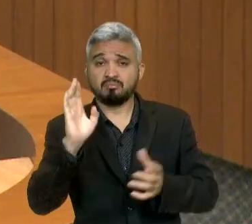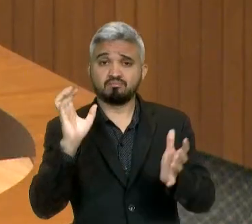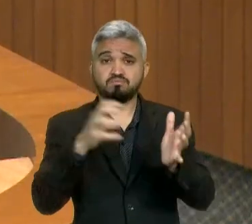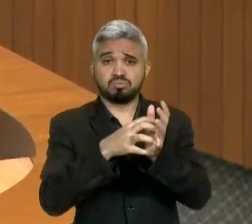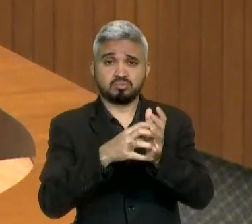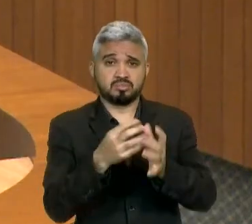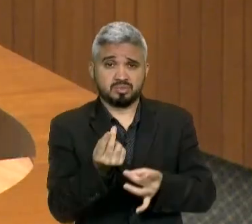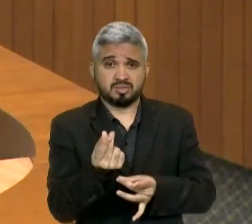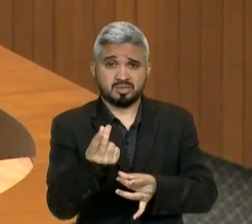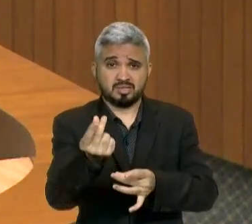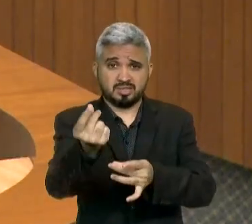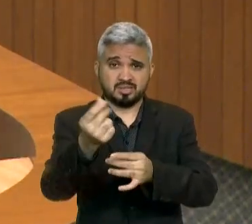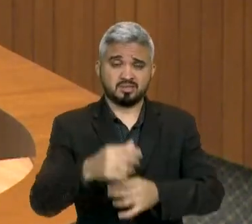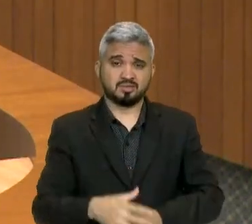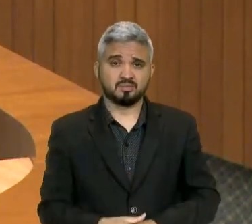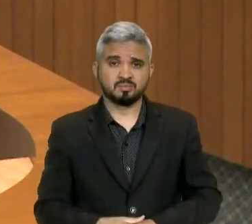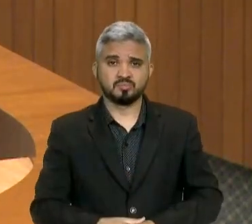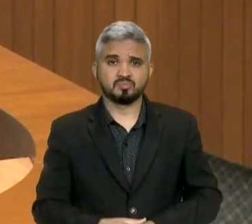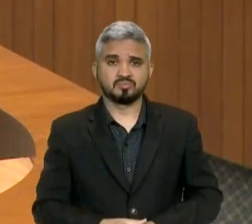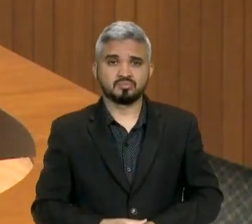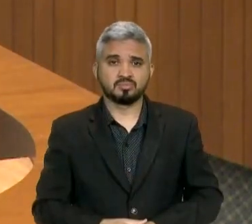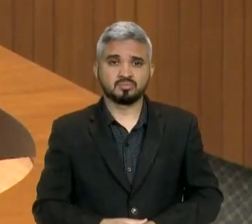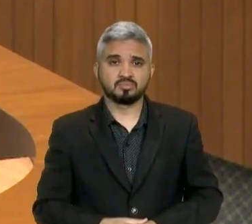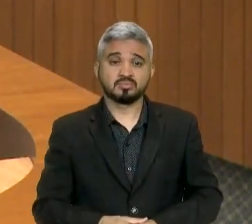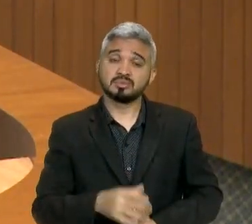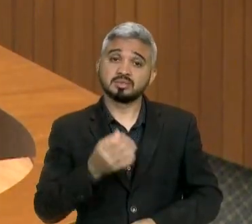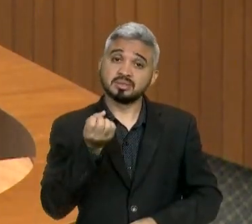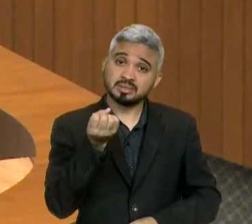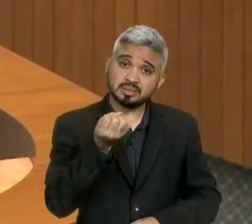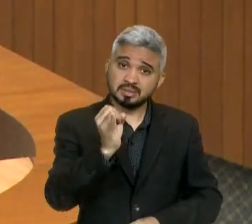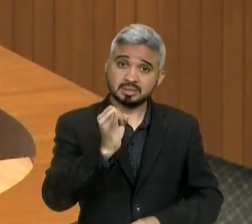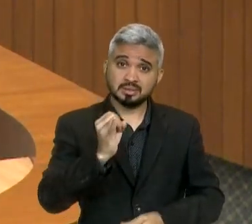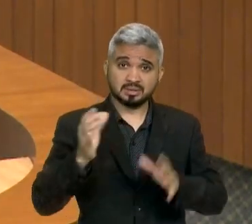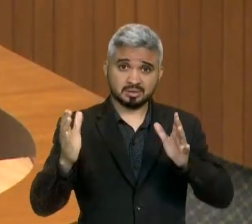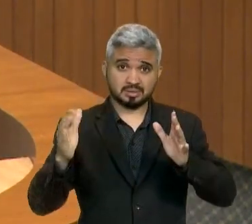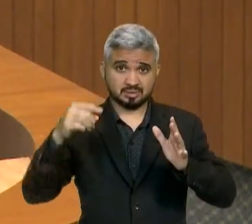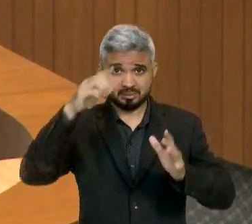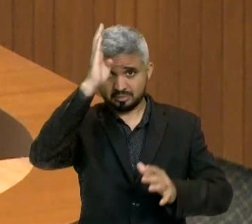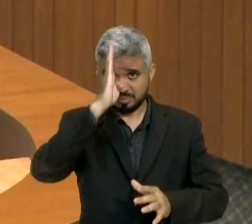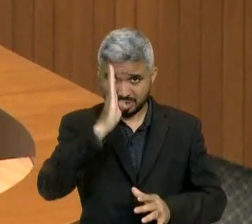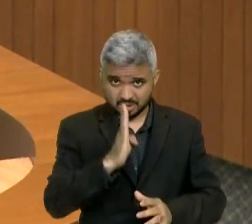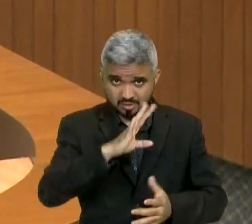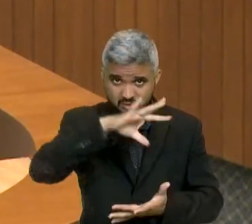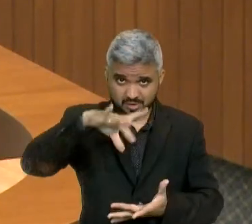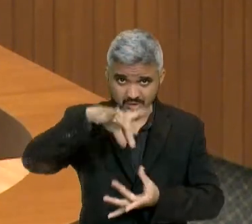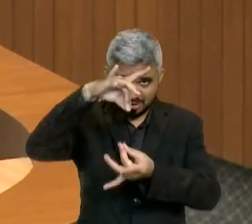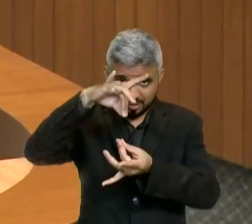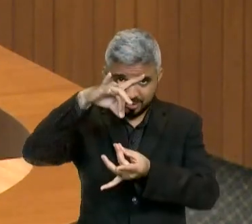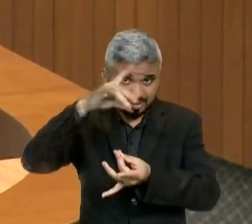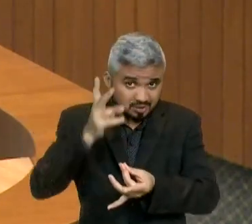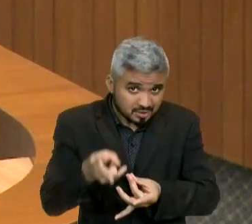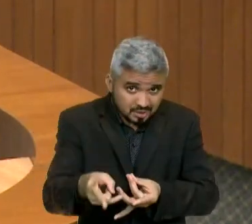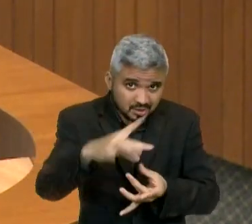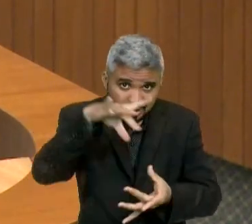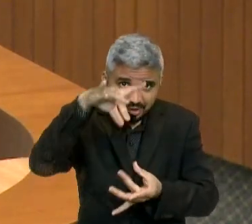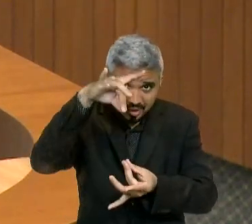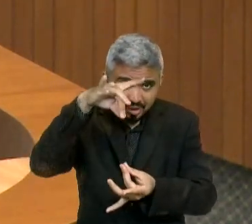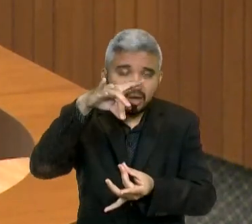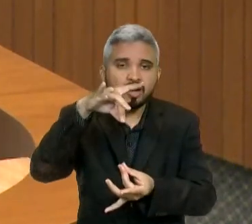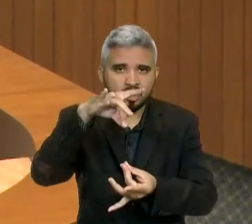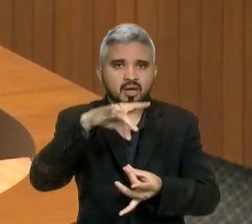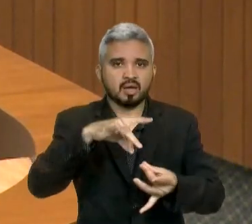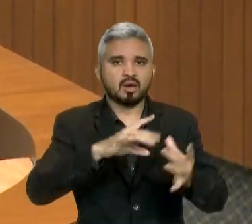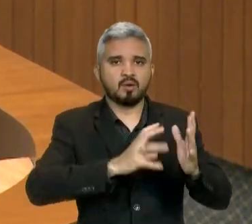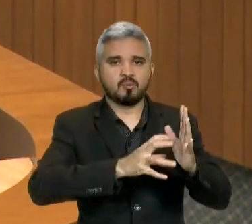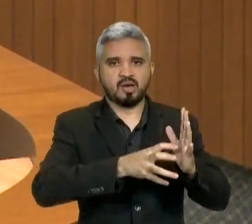até quando vivemos sob a égide de uma democracia, o partido é eterno. Então não tenho nenhum tipo de mágoa com